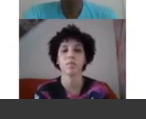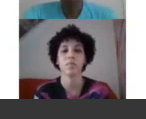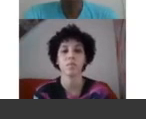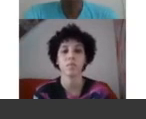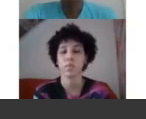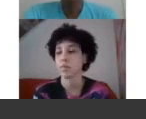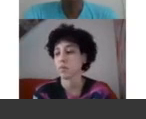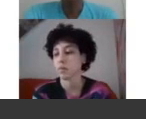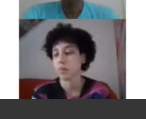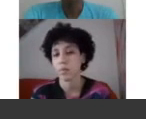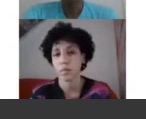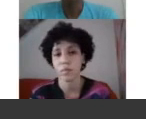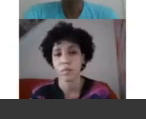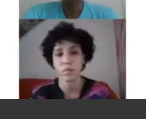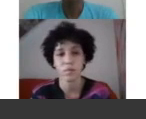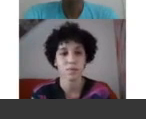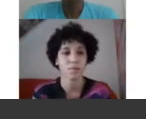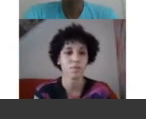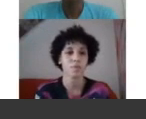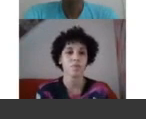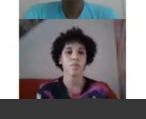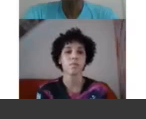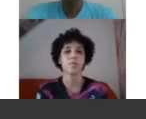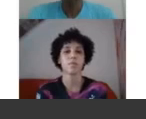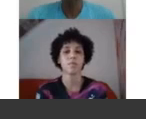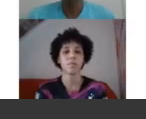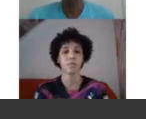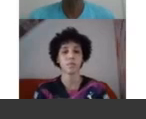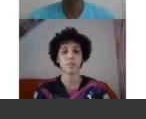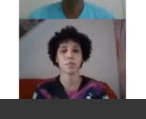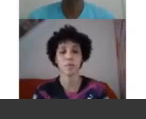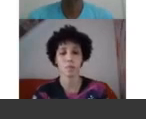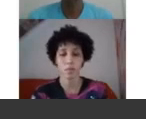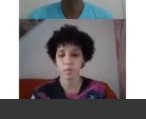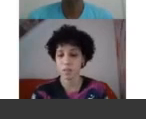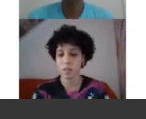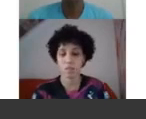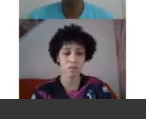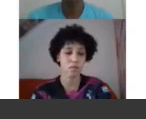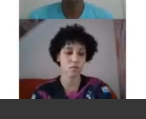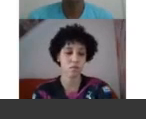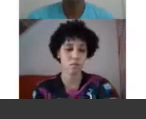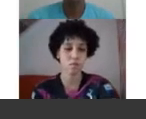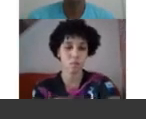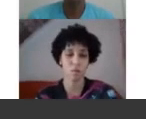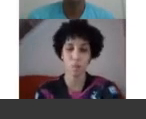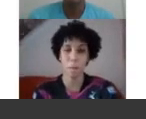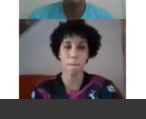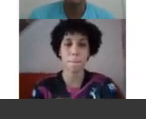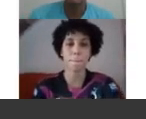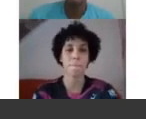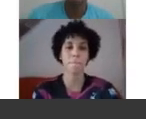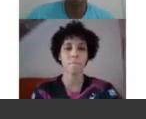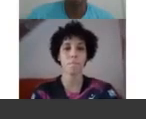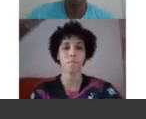2020-2022, coordena curso de especialização em atividade física e saúde, não é? É diretor de secretarias regionais, né, do